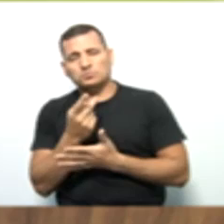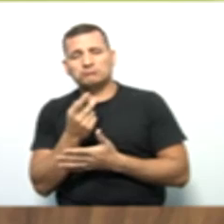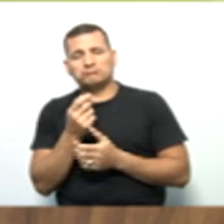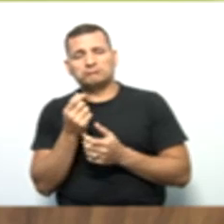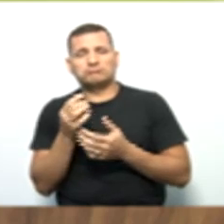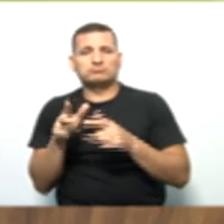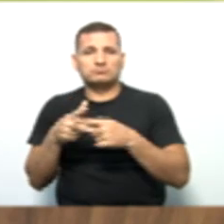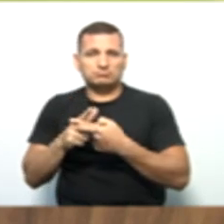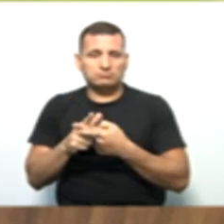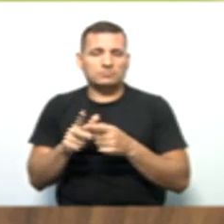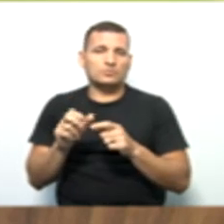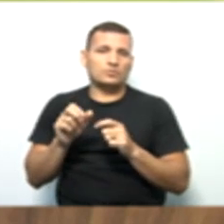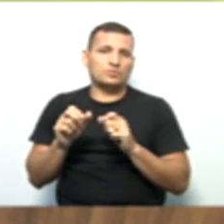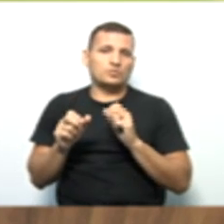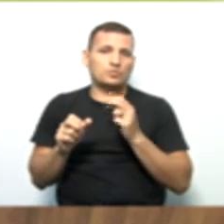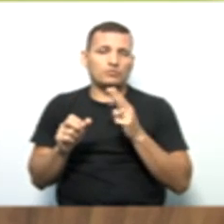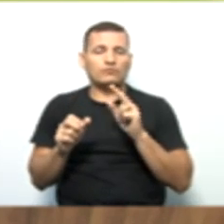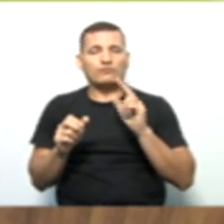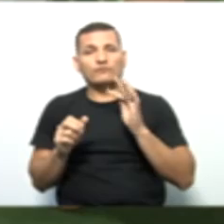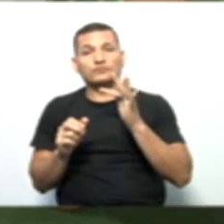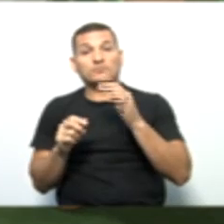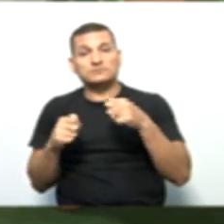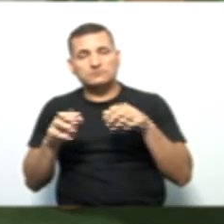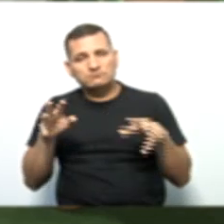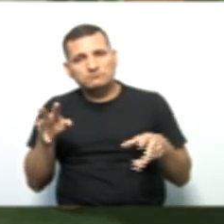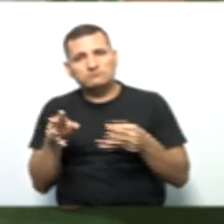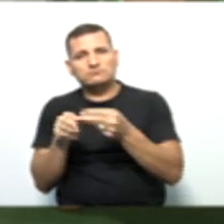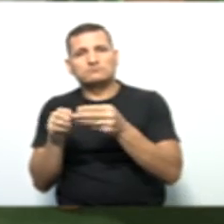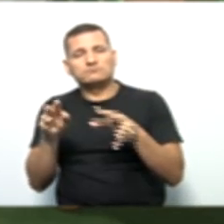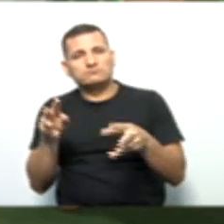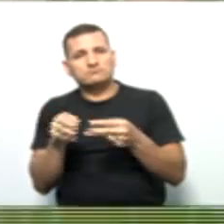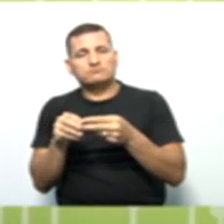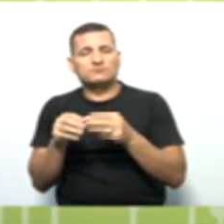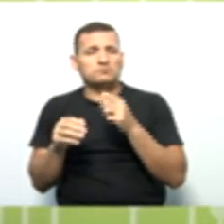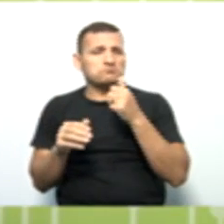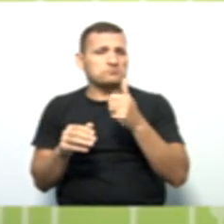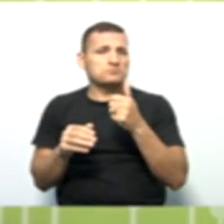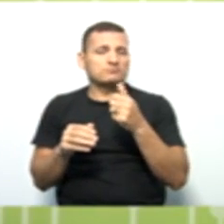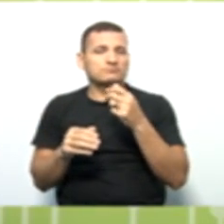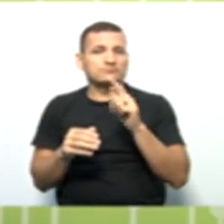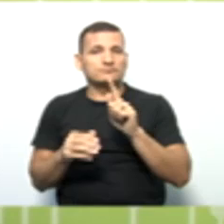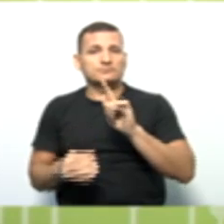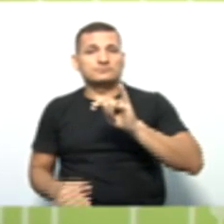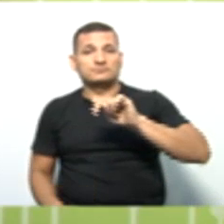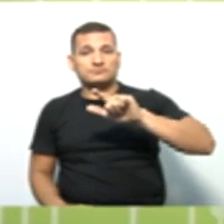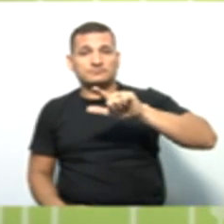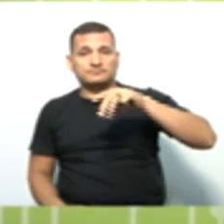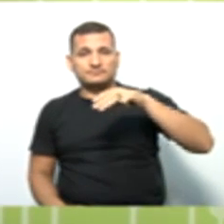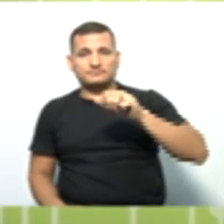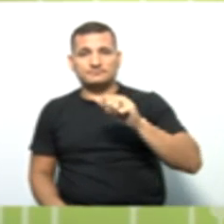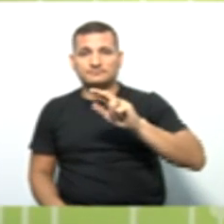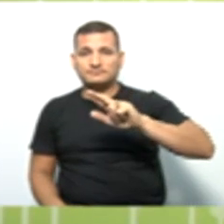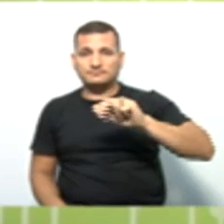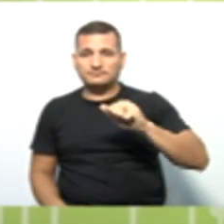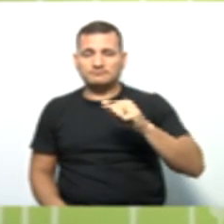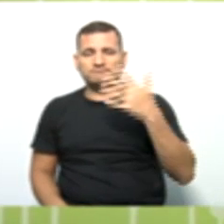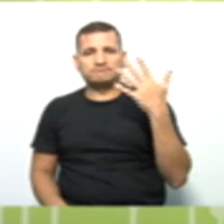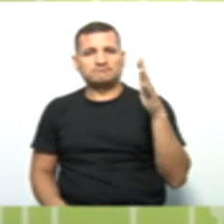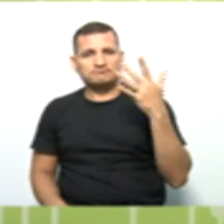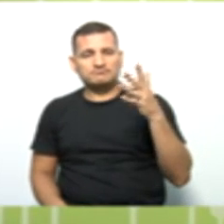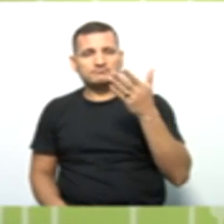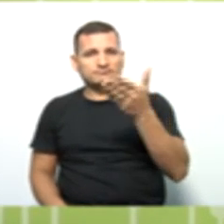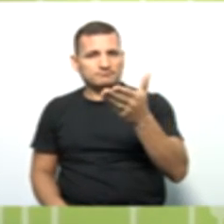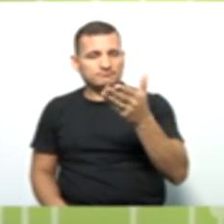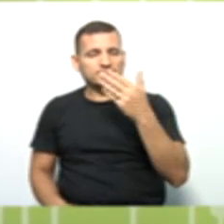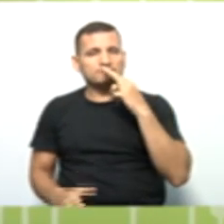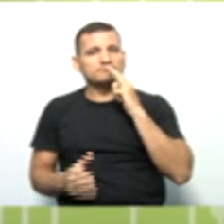implementações. Muito boa a resposta da Gilmara, né? Bem completinha. Gilmara tá atenta aí à nossa aula de hoje, tá, Gilmara? Parabéns, é